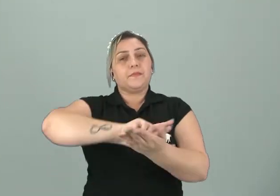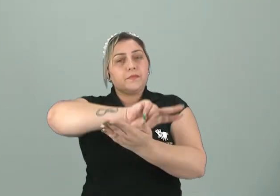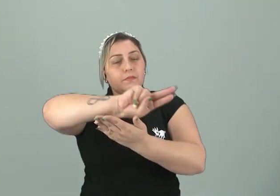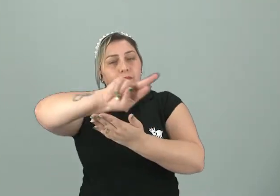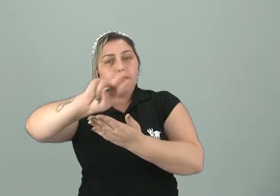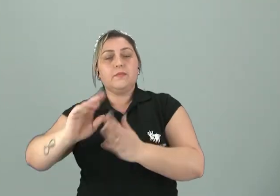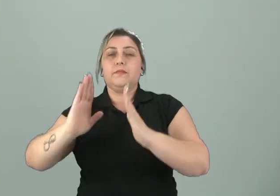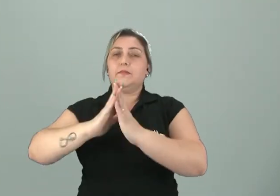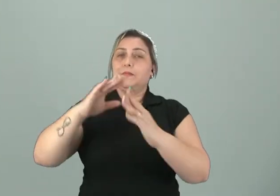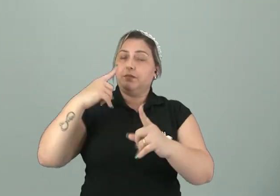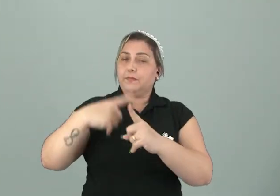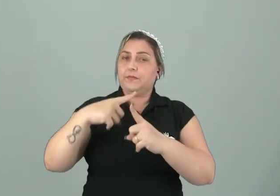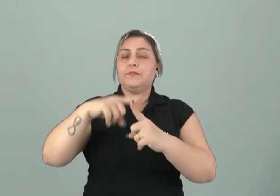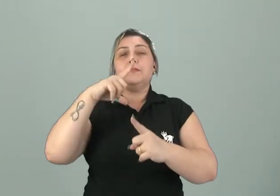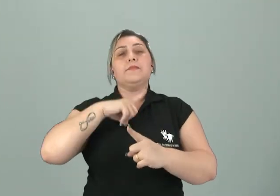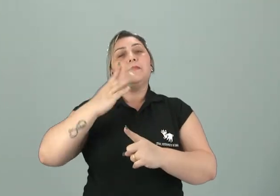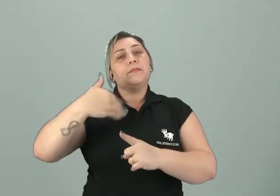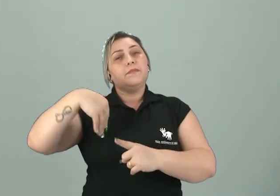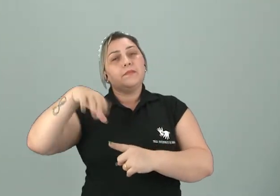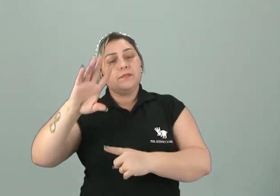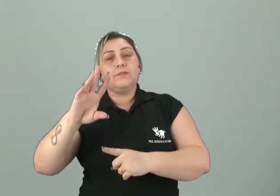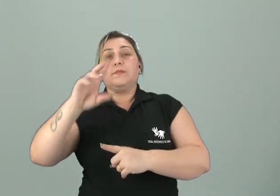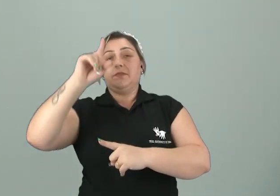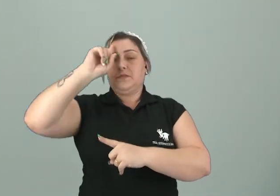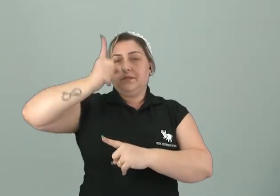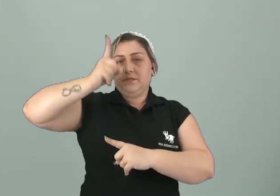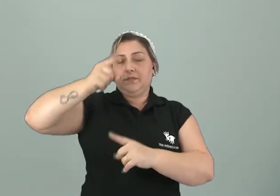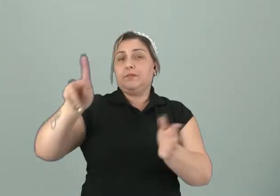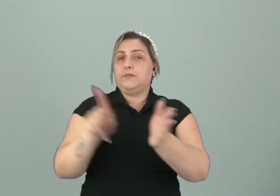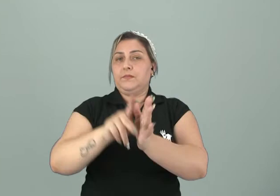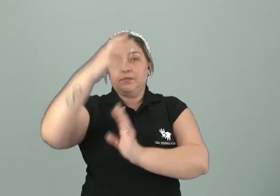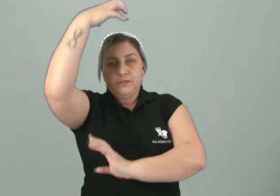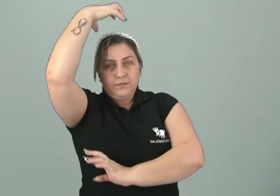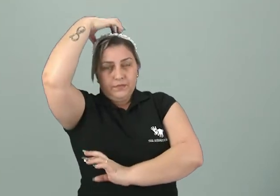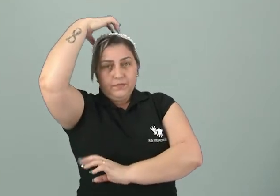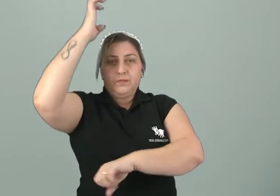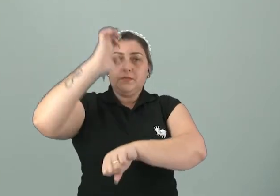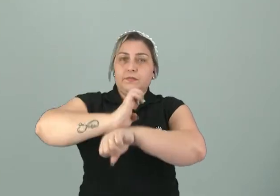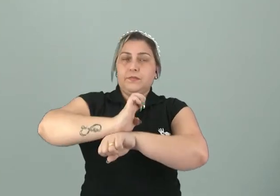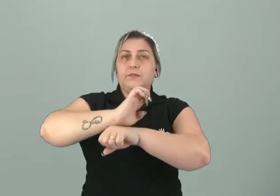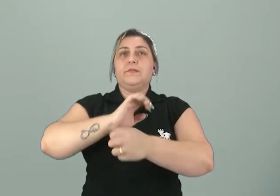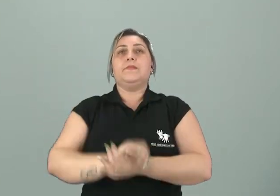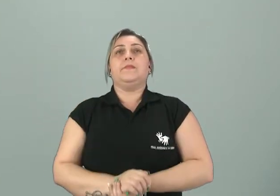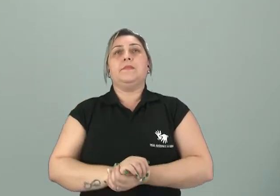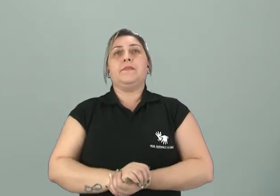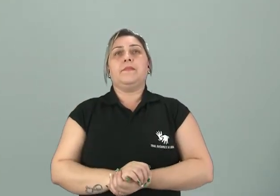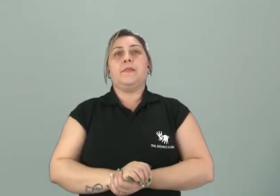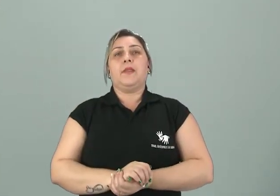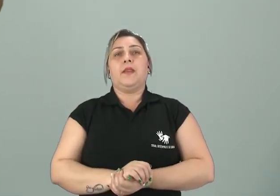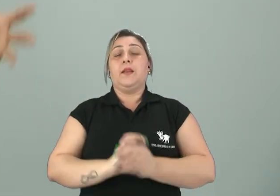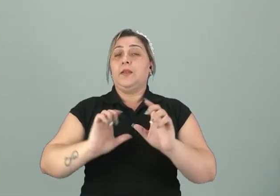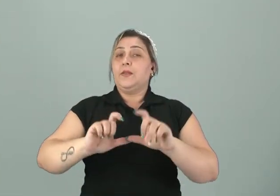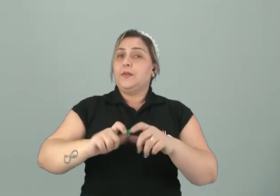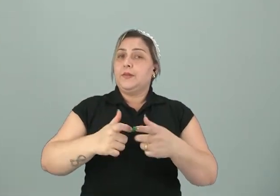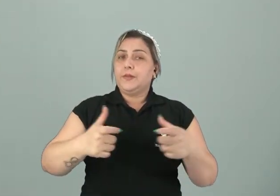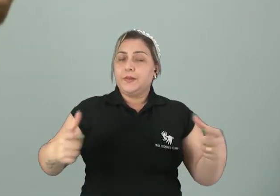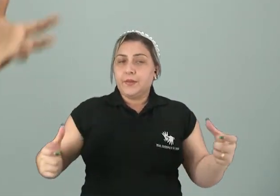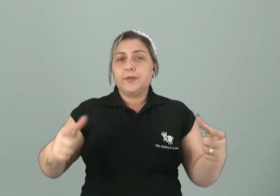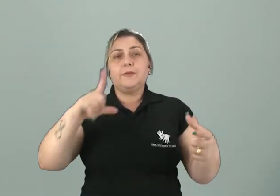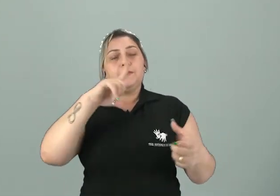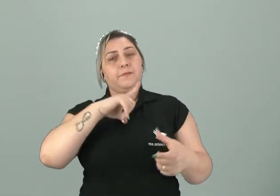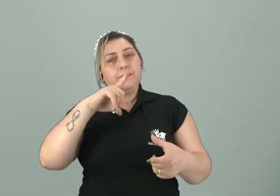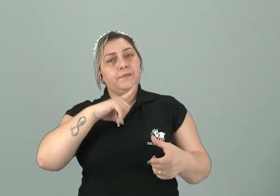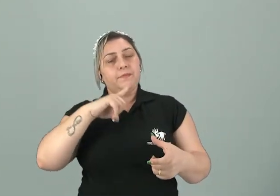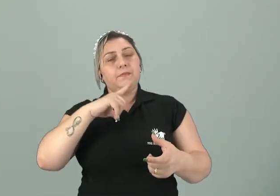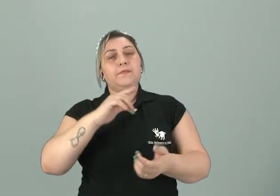em diversas vezes a Igreja passou a ter mais poder que os próprios reis, certo? Que o próprio Estado. Com todo esse crescimento